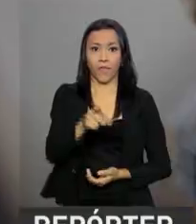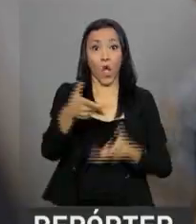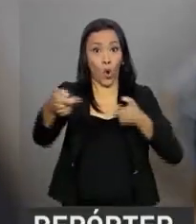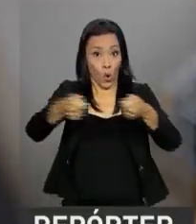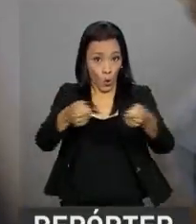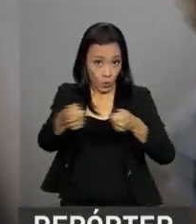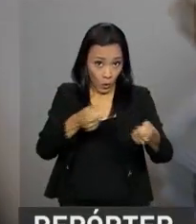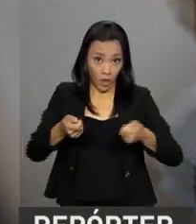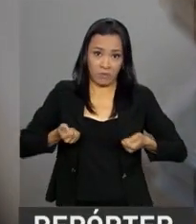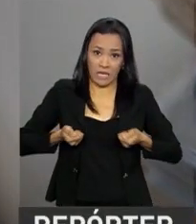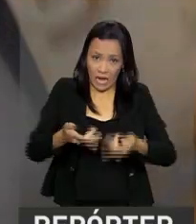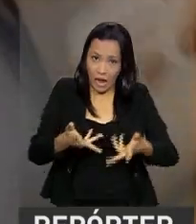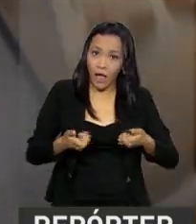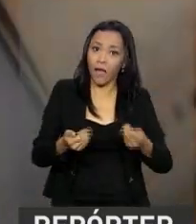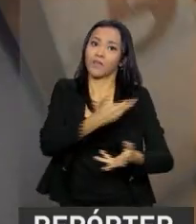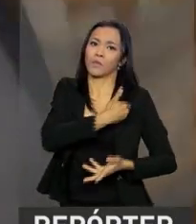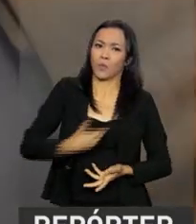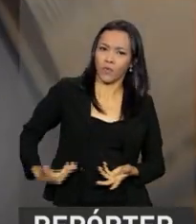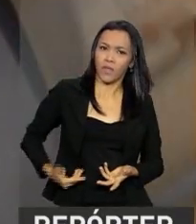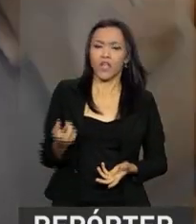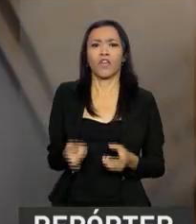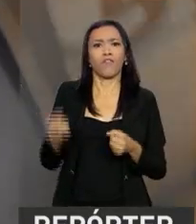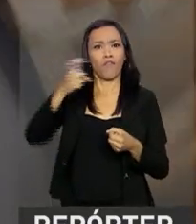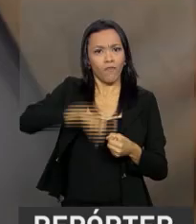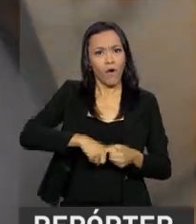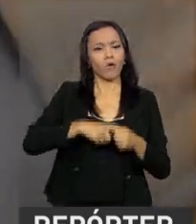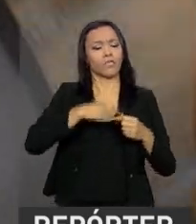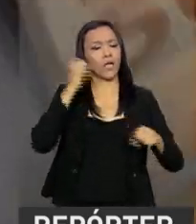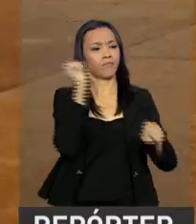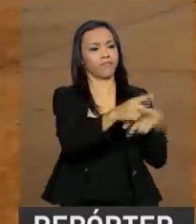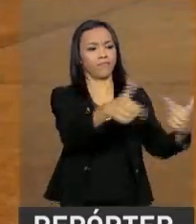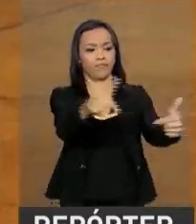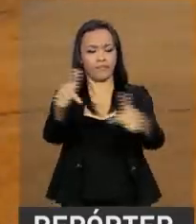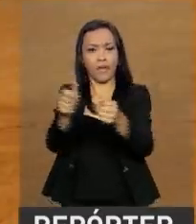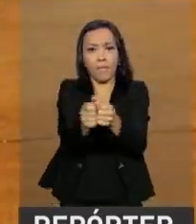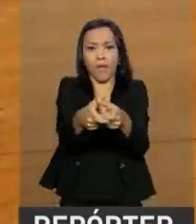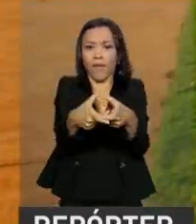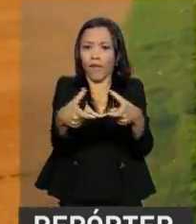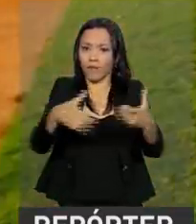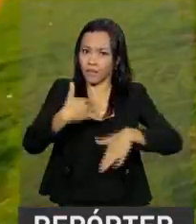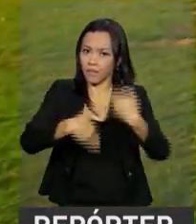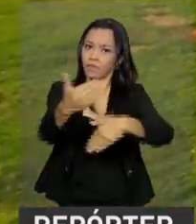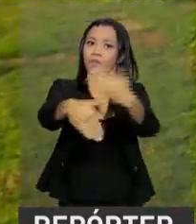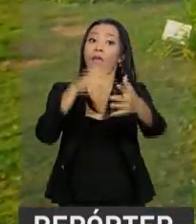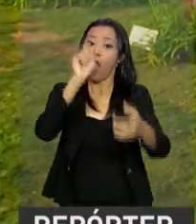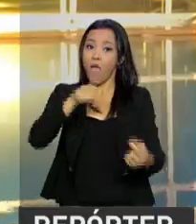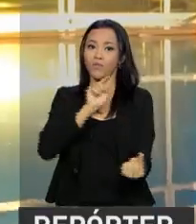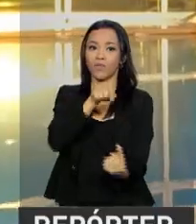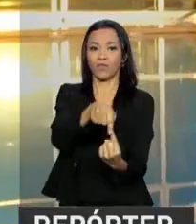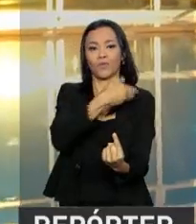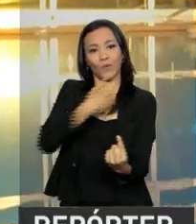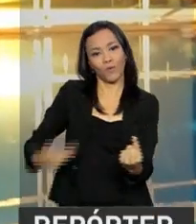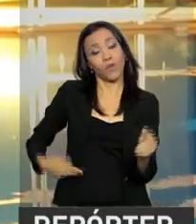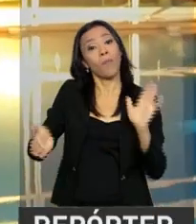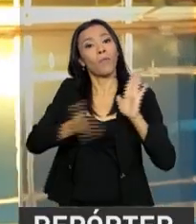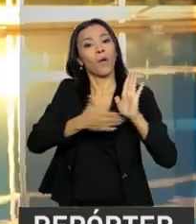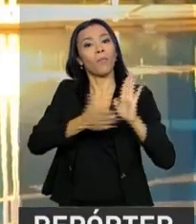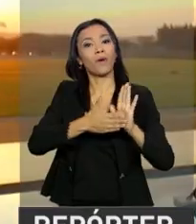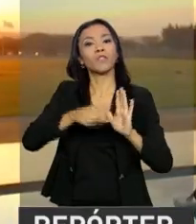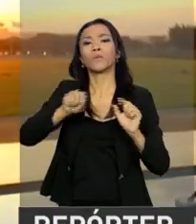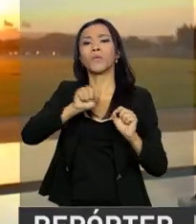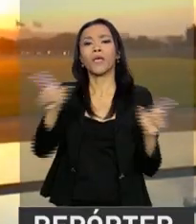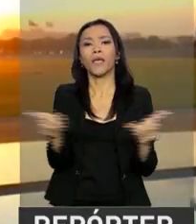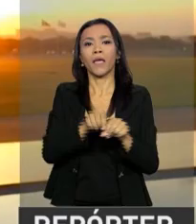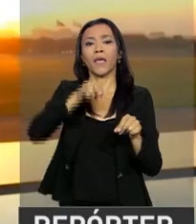Controlar os gastos públicos para que o país volte a gerar empregos e a crescer. Esse é o objetivo do governo com a proposta de emenda à